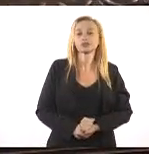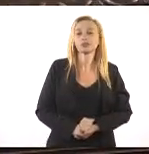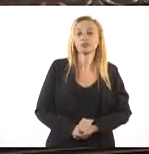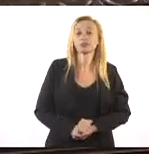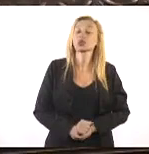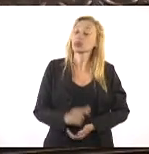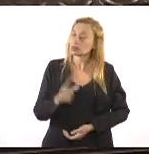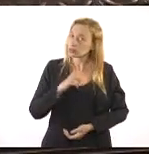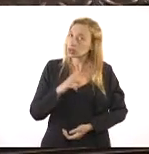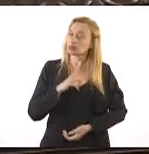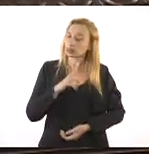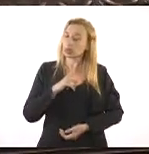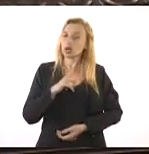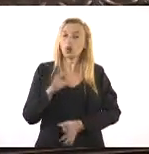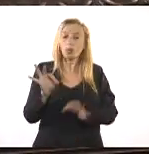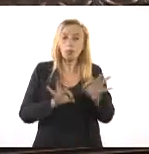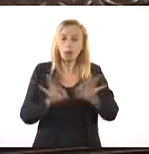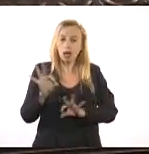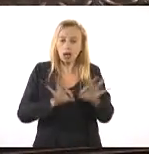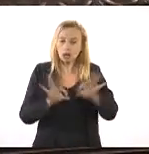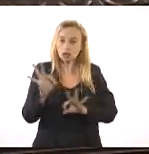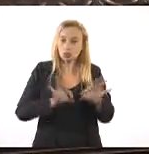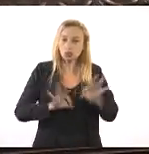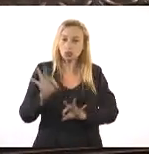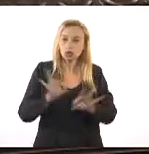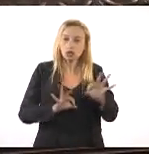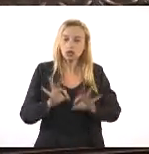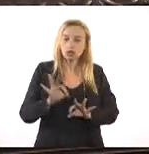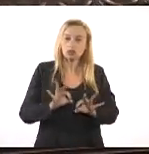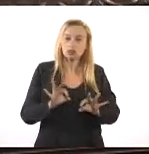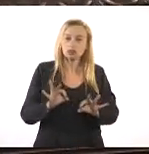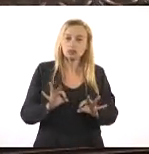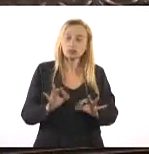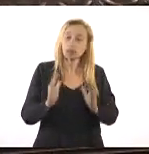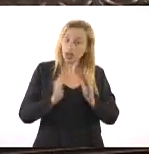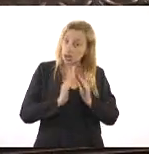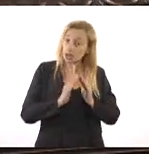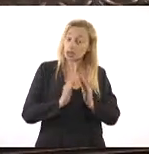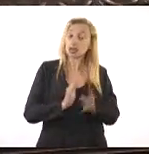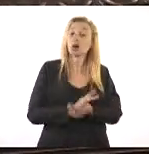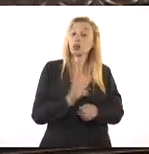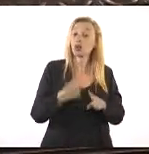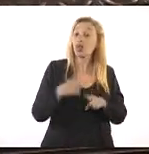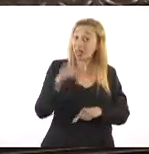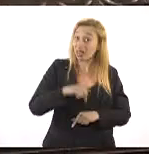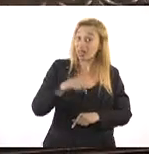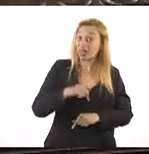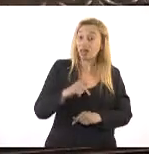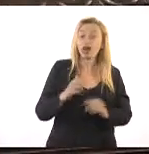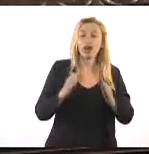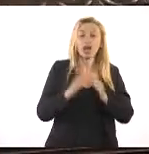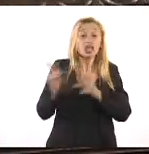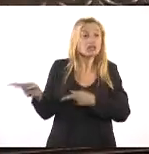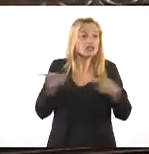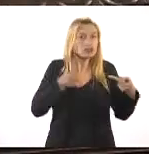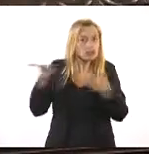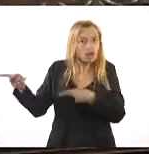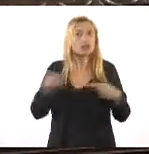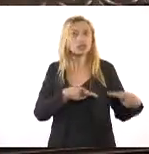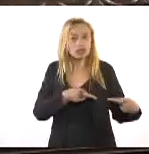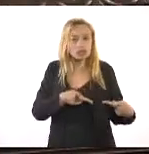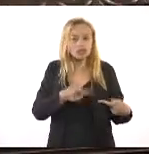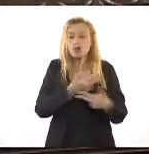Nós temos que ter um plano de contingenciamento para casa, porque aqui a casa é visitada